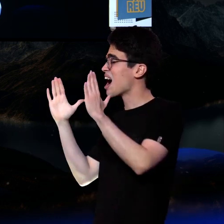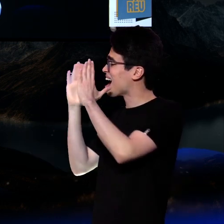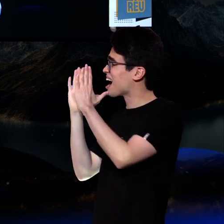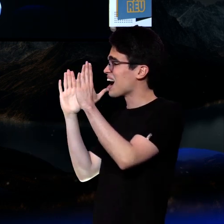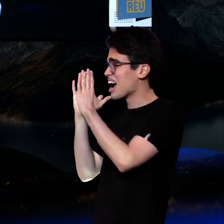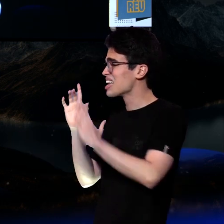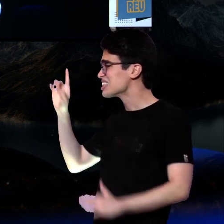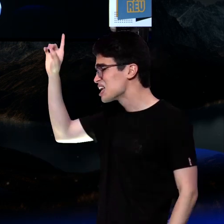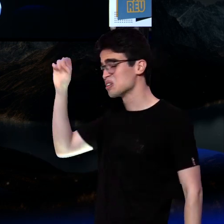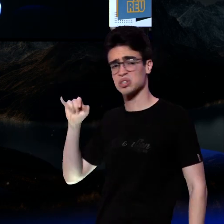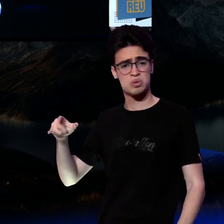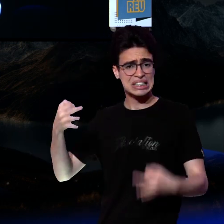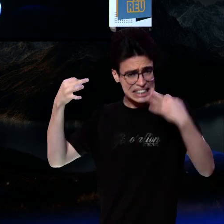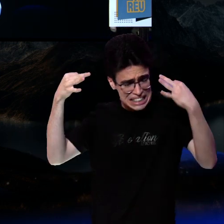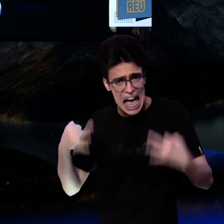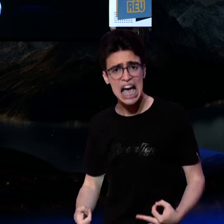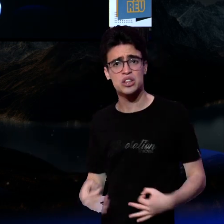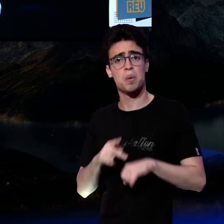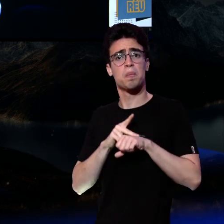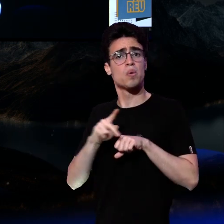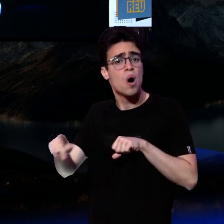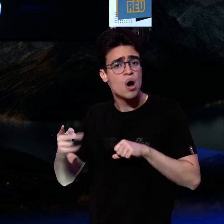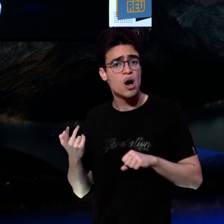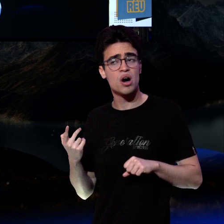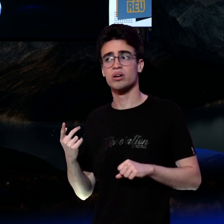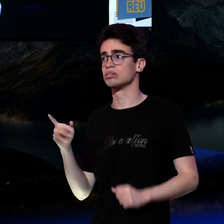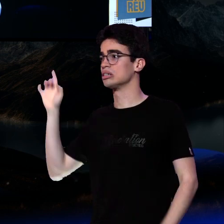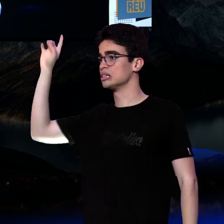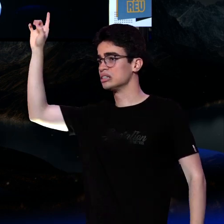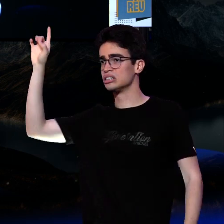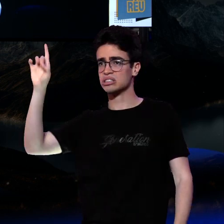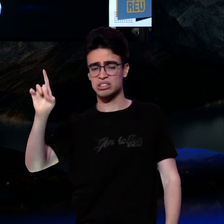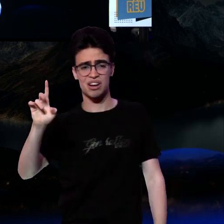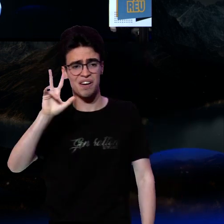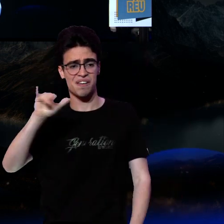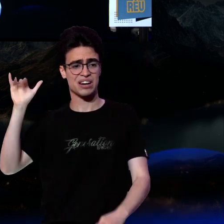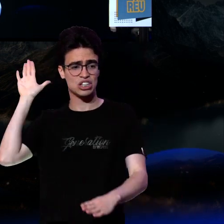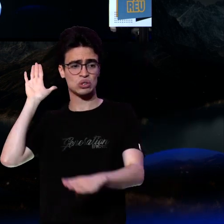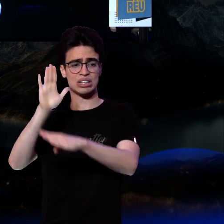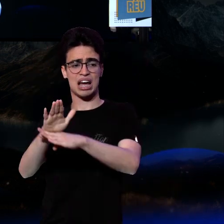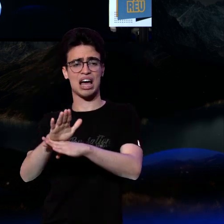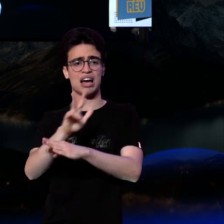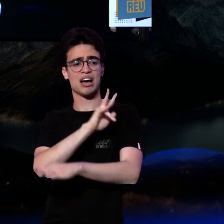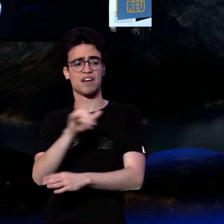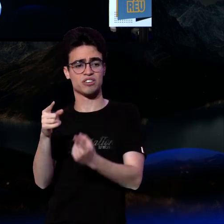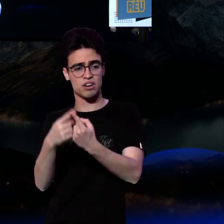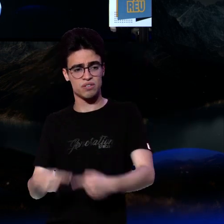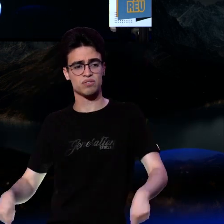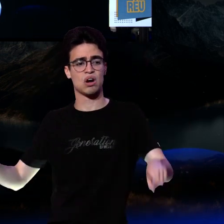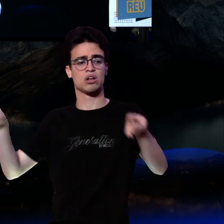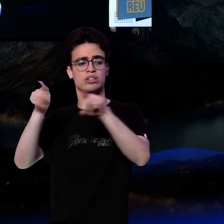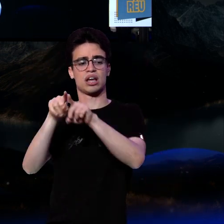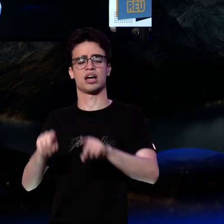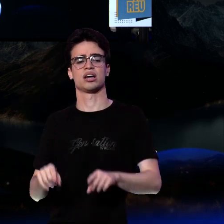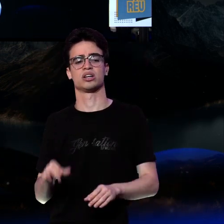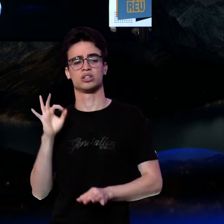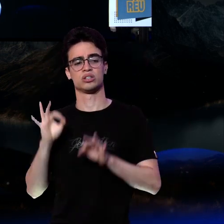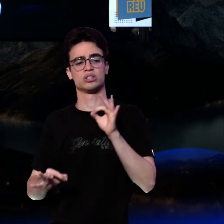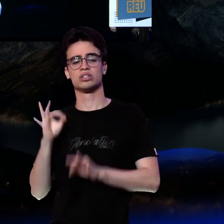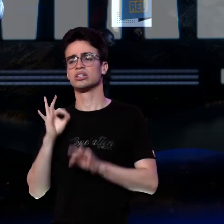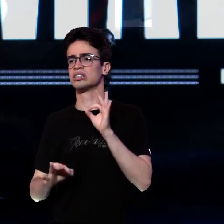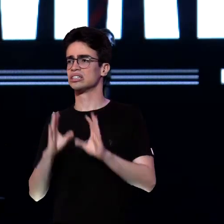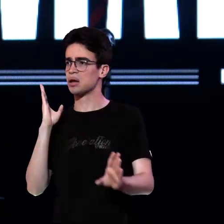for íntegro e puro, ele se levantará agora mesmo em seu favor e o restabelecerá no lugar por justiça que